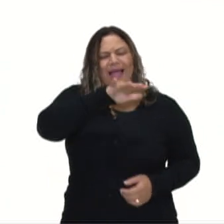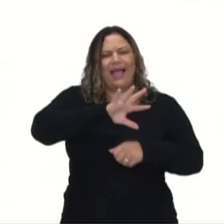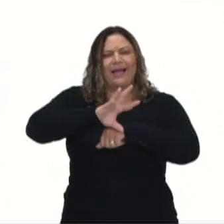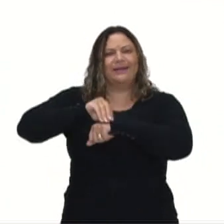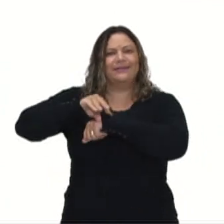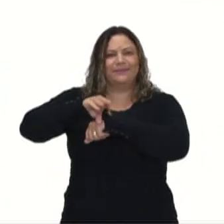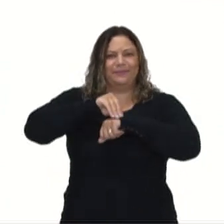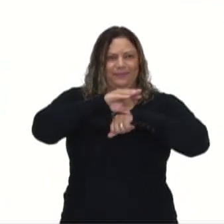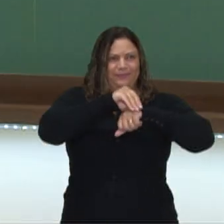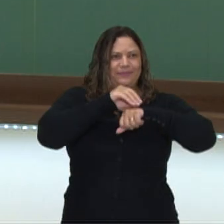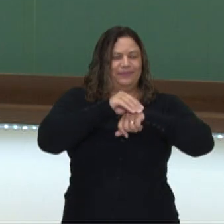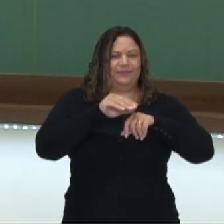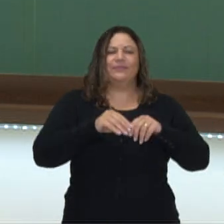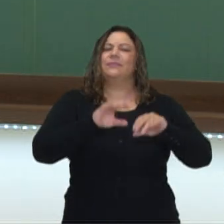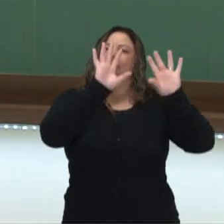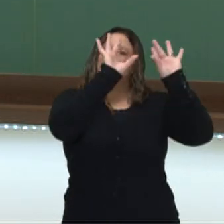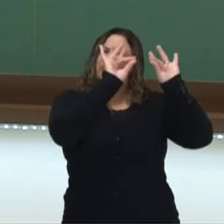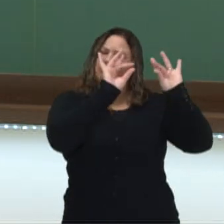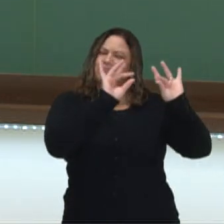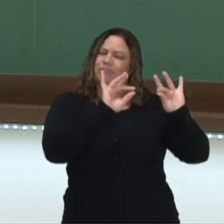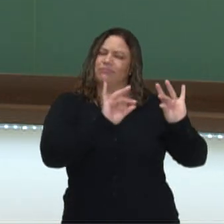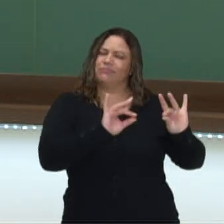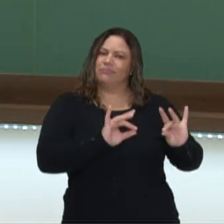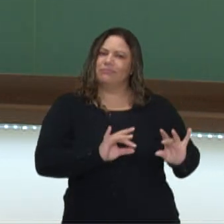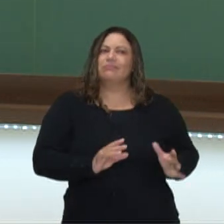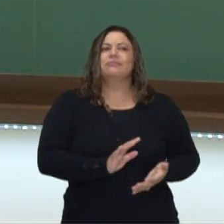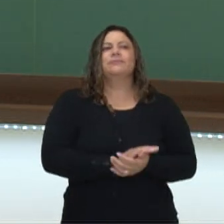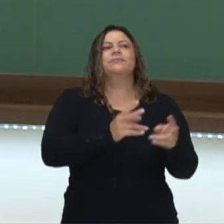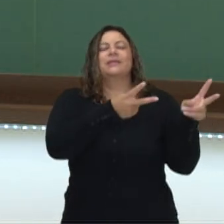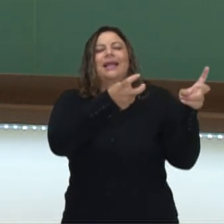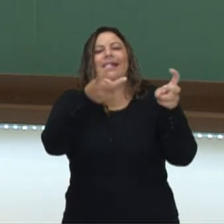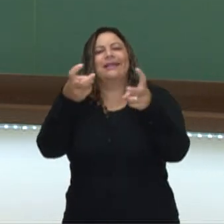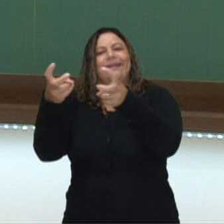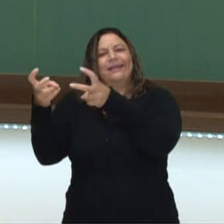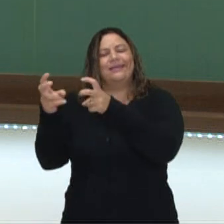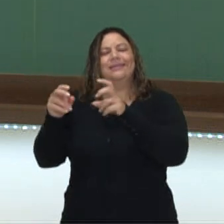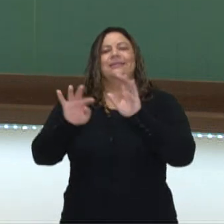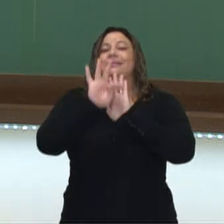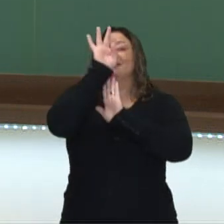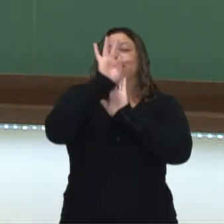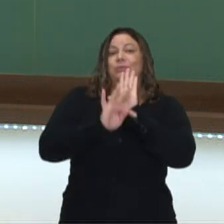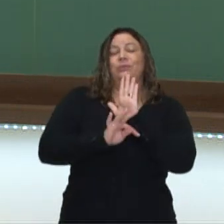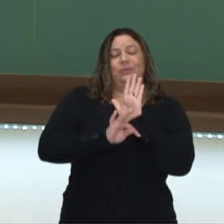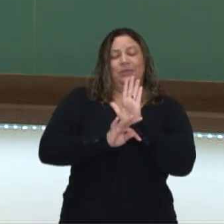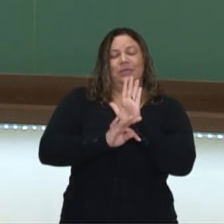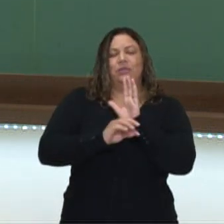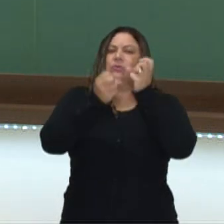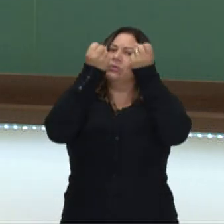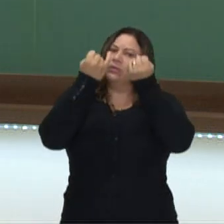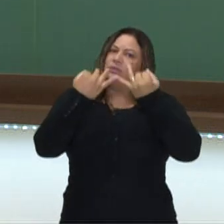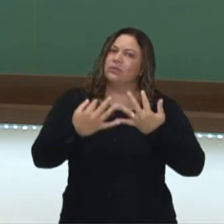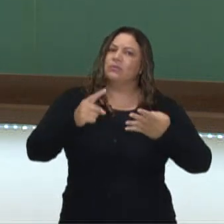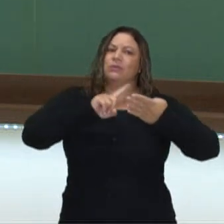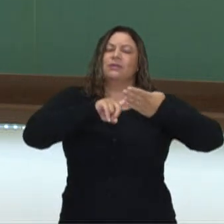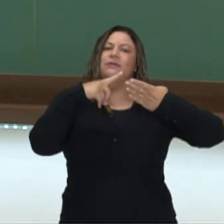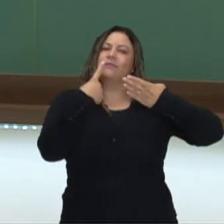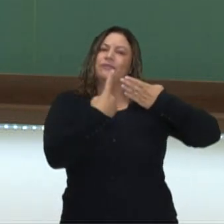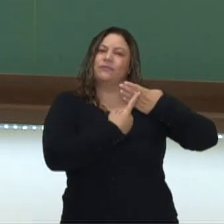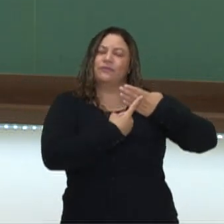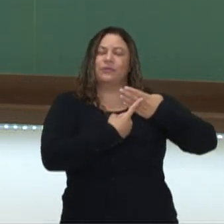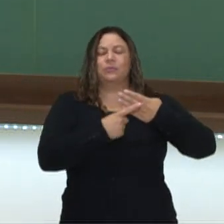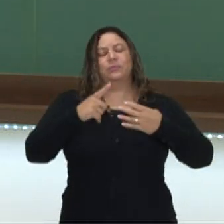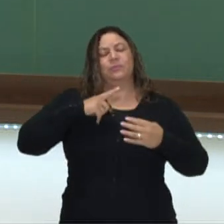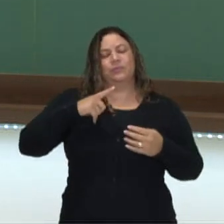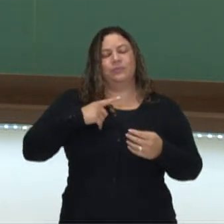chama de estilística dentro da linguística, né? Analise o trecho a seguir, comente sobre a figura de linguagem presente no